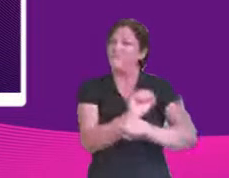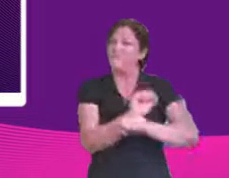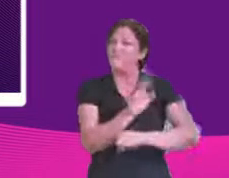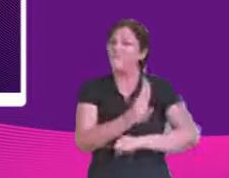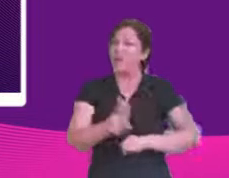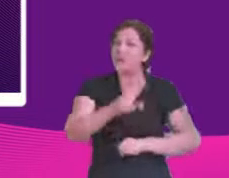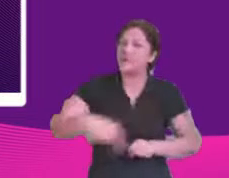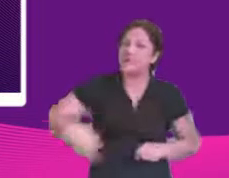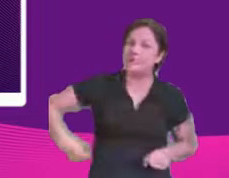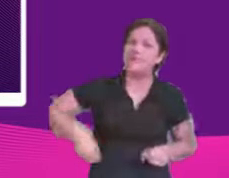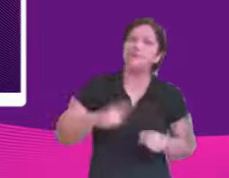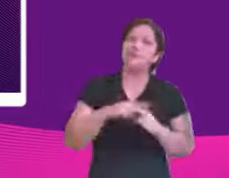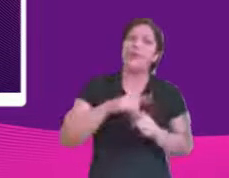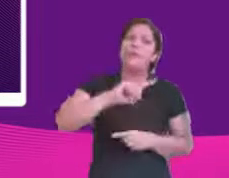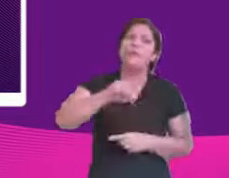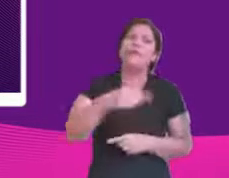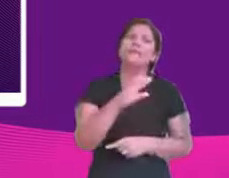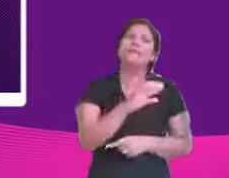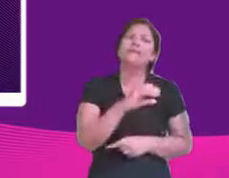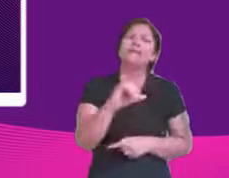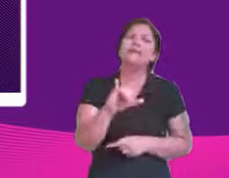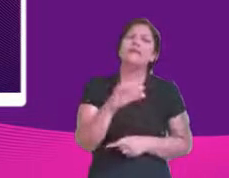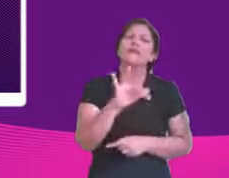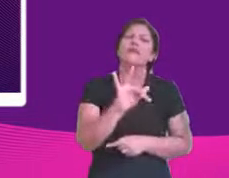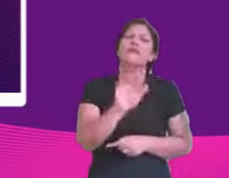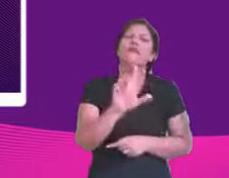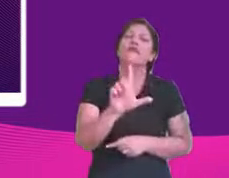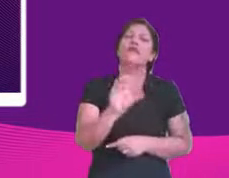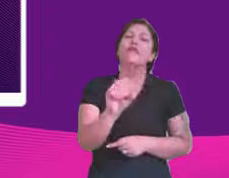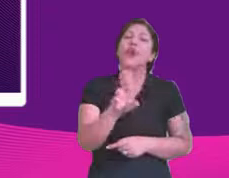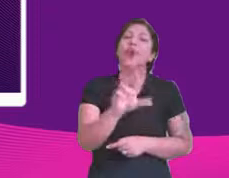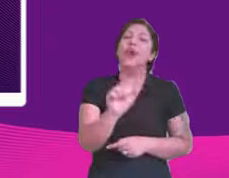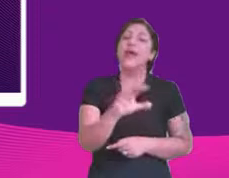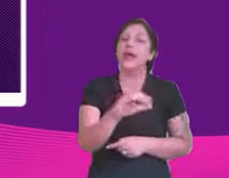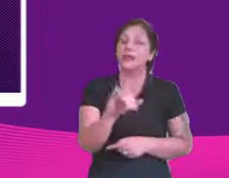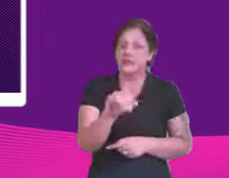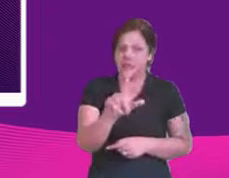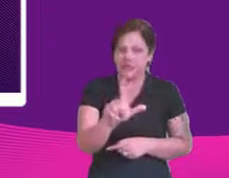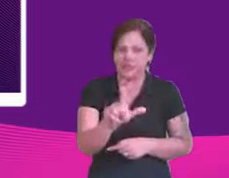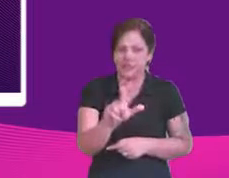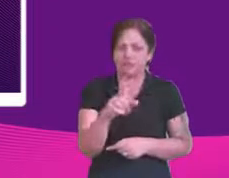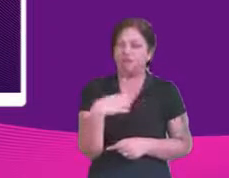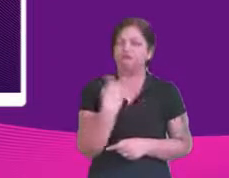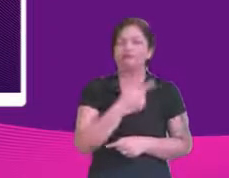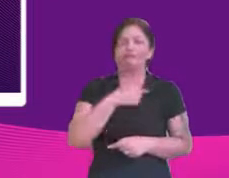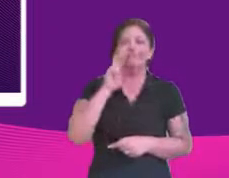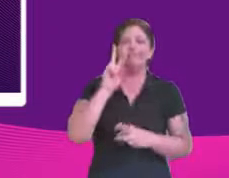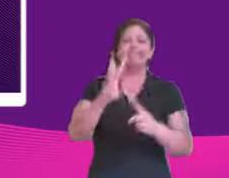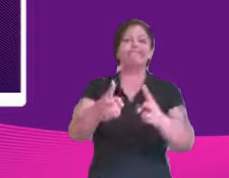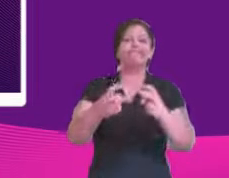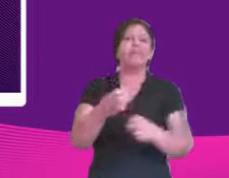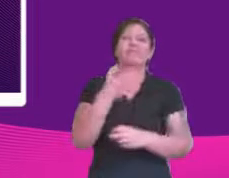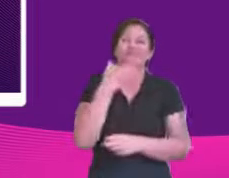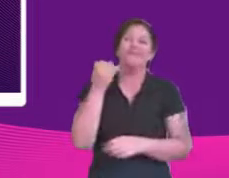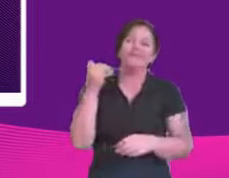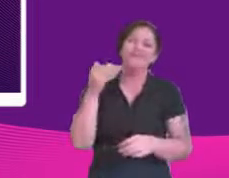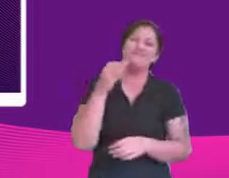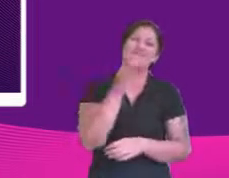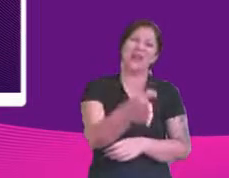5-fluoracil venoso, concomitante à oxaliplatina, ele conseguiria atuar nos implantes de uma